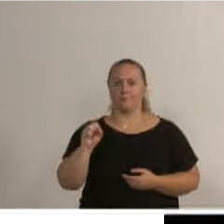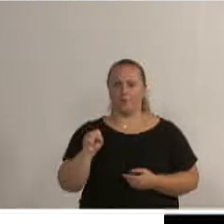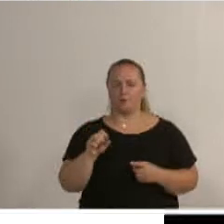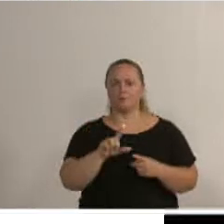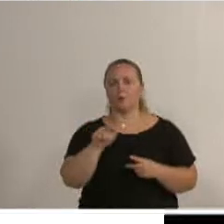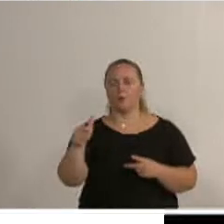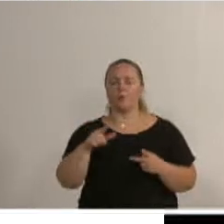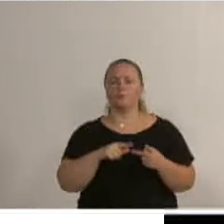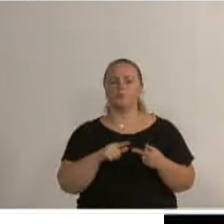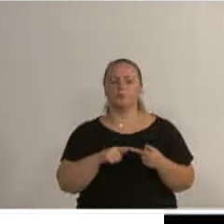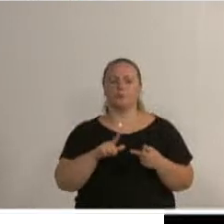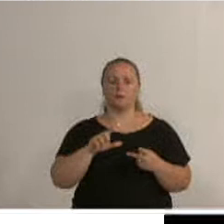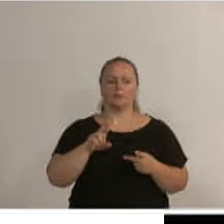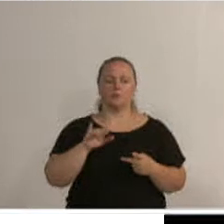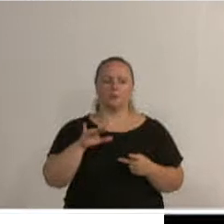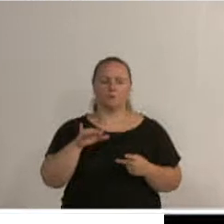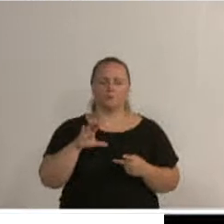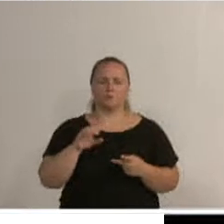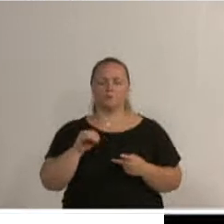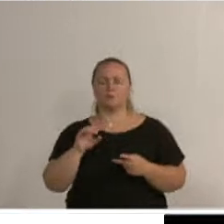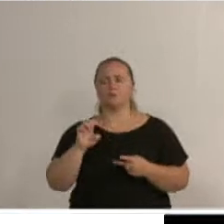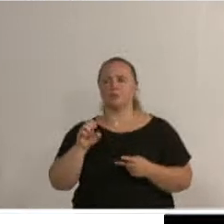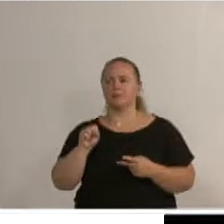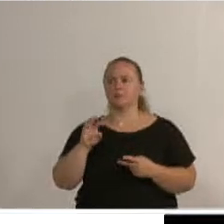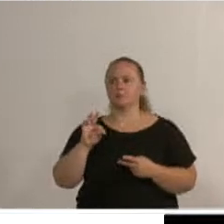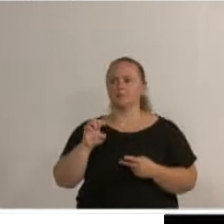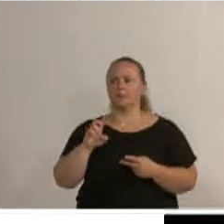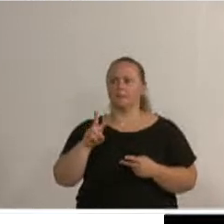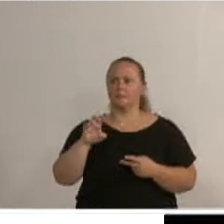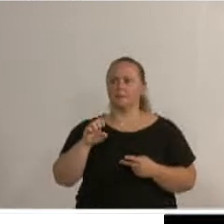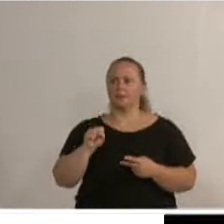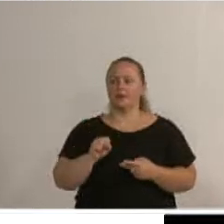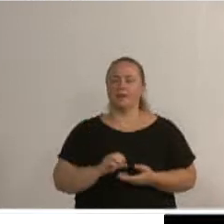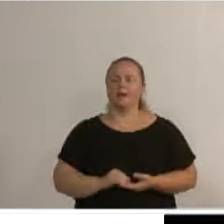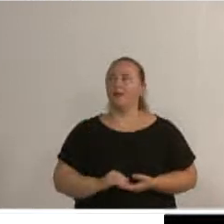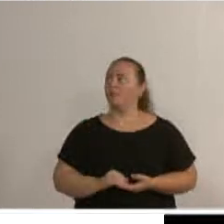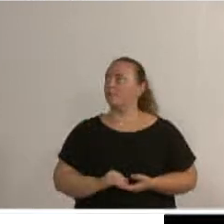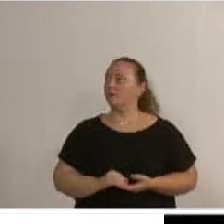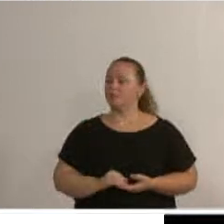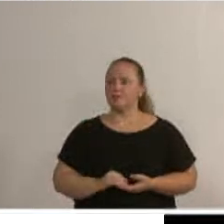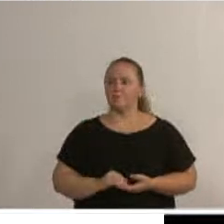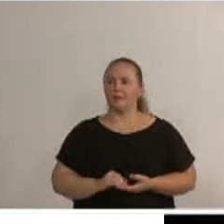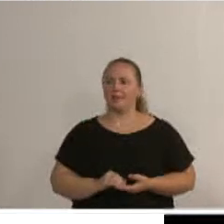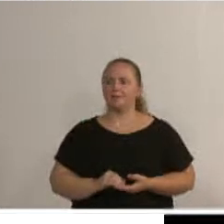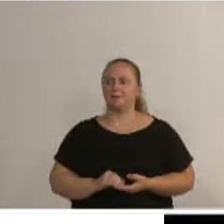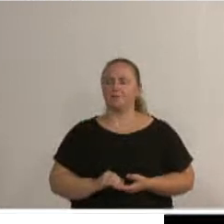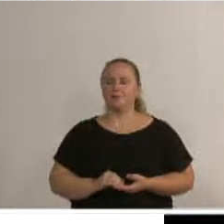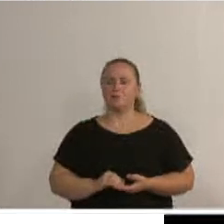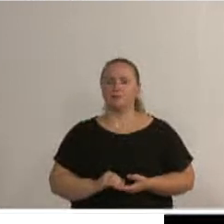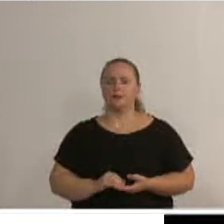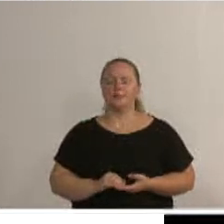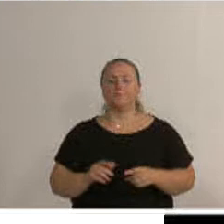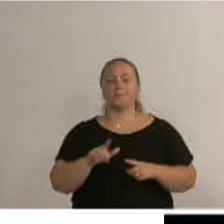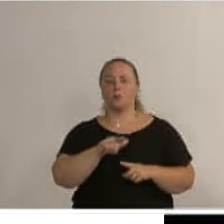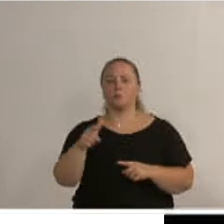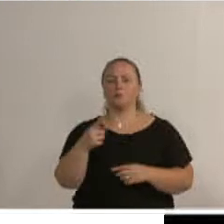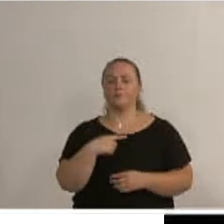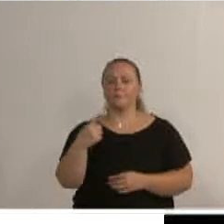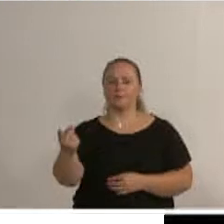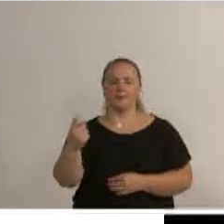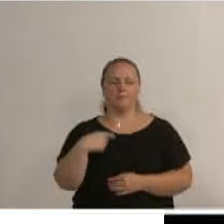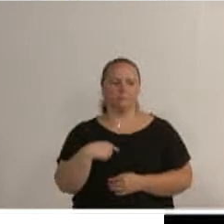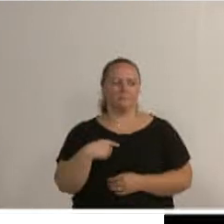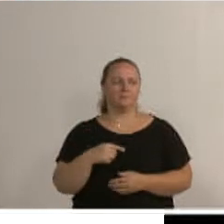Esteves. Hoje, basicamente, uma linha vai até um ponto e volta, a outra vai por outro caminho e também volta.